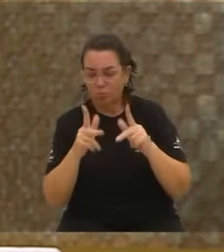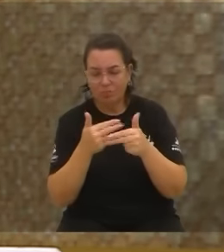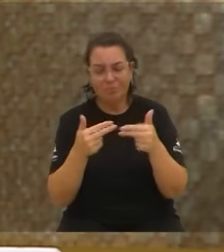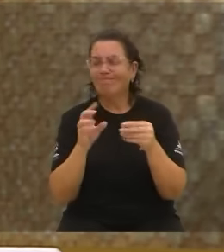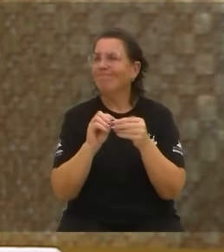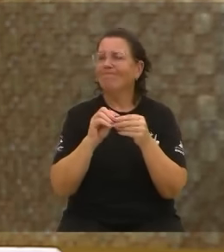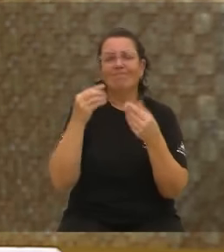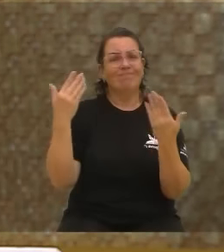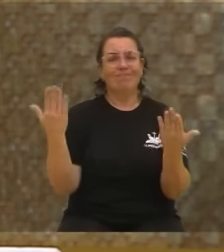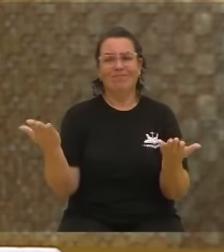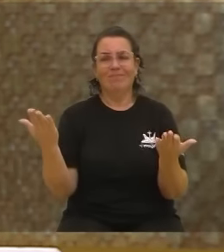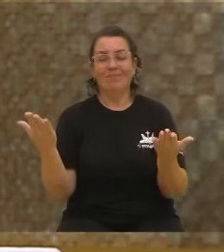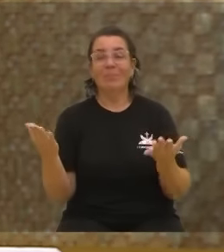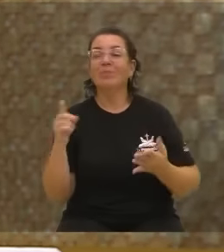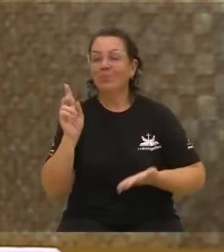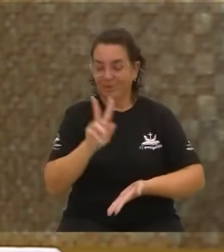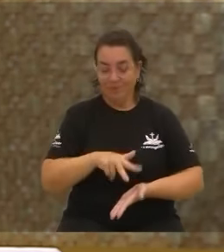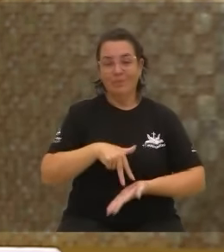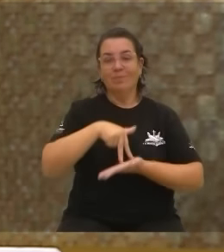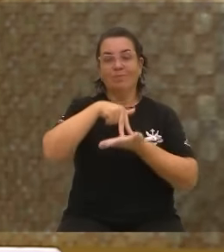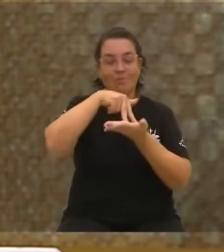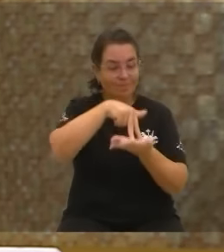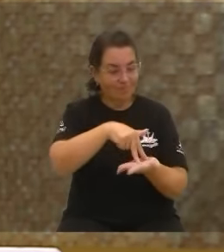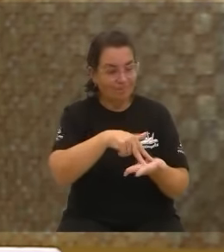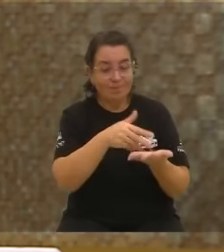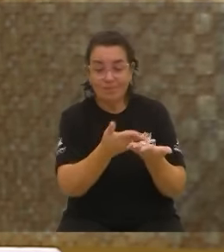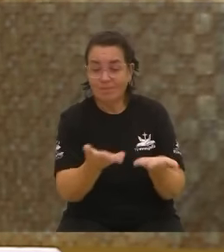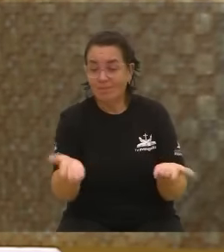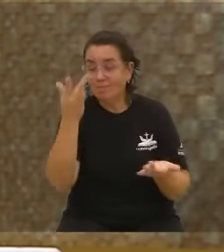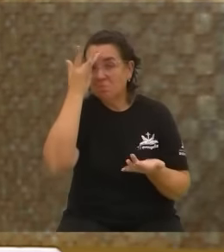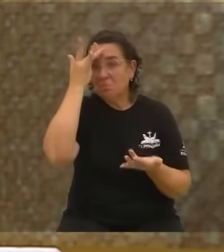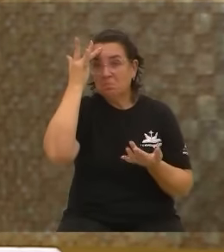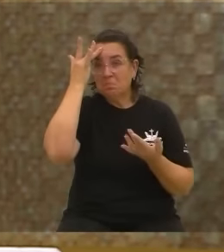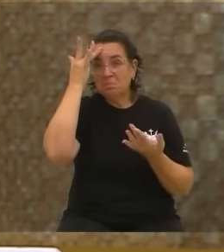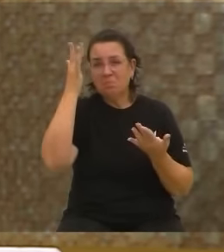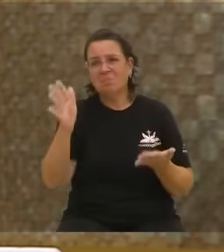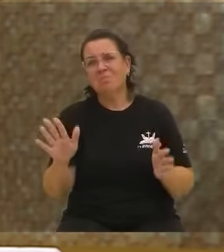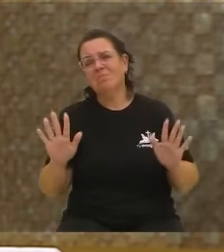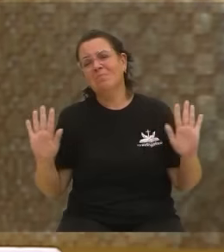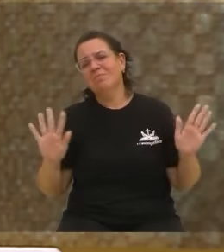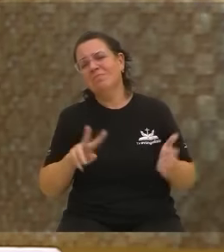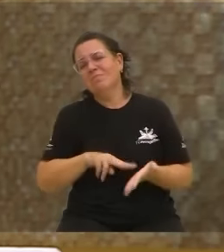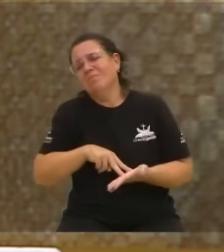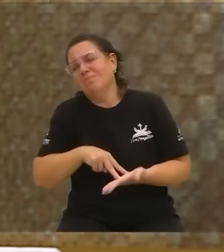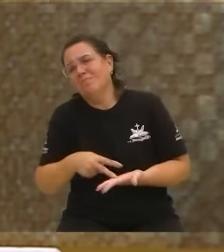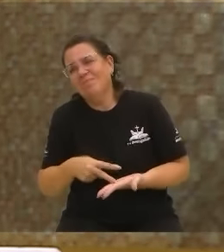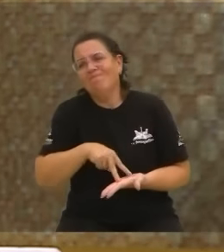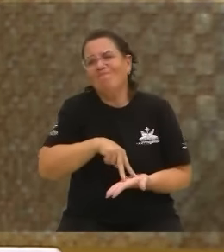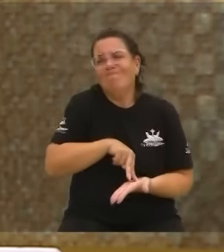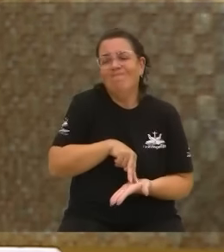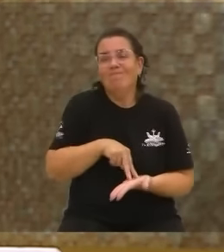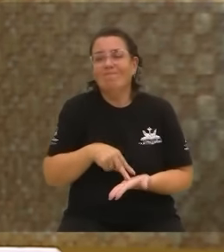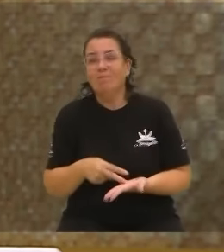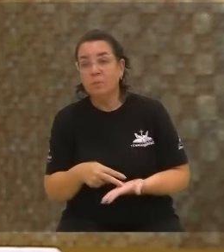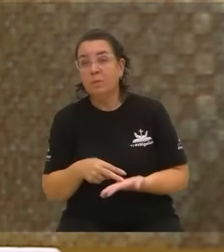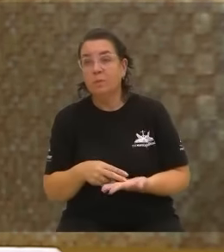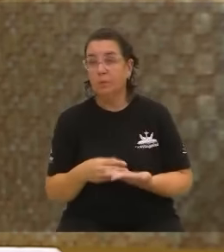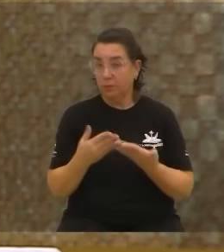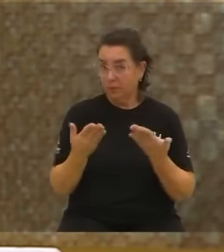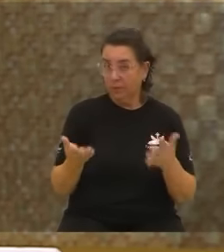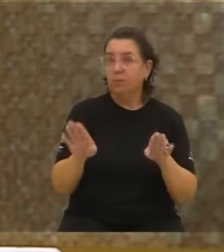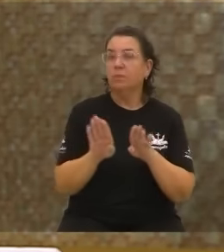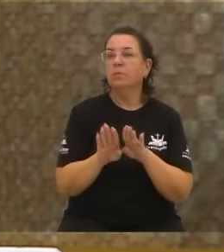faz. Ele sustenta todo aquele que vacila,